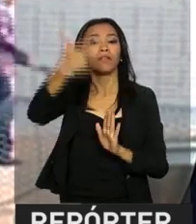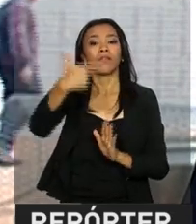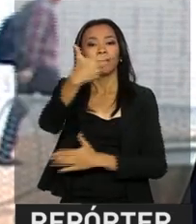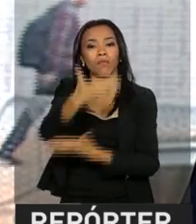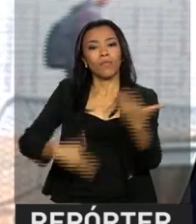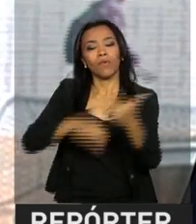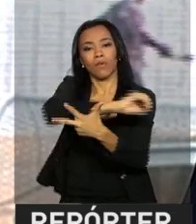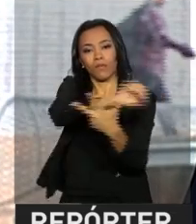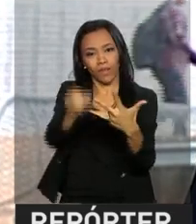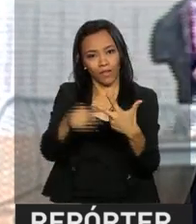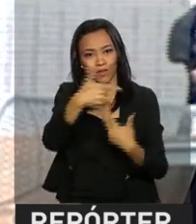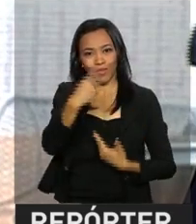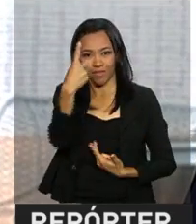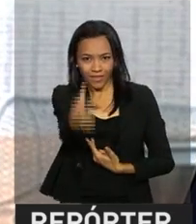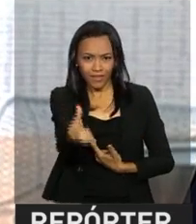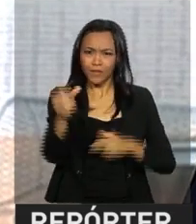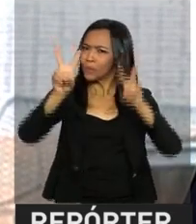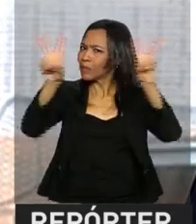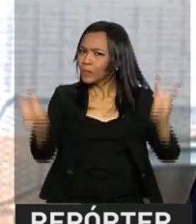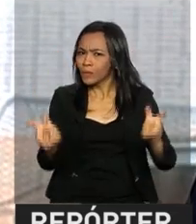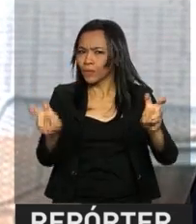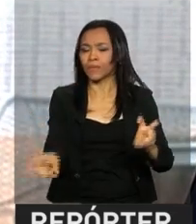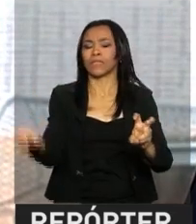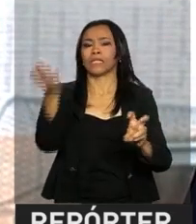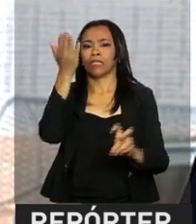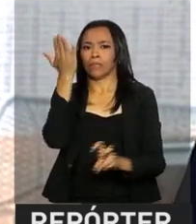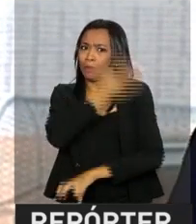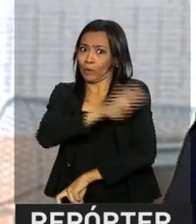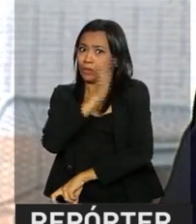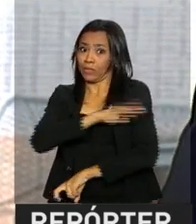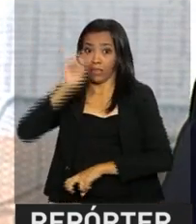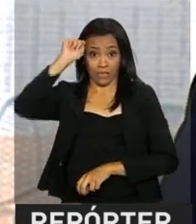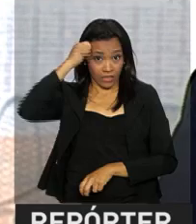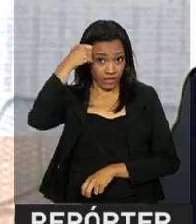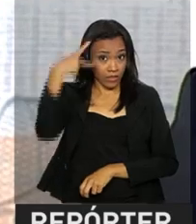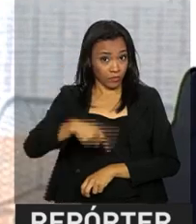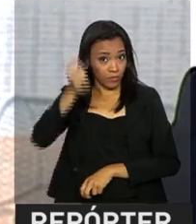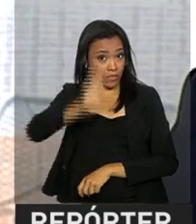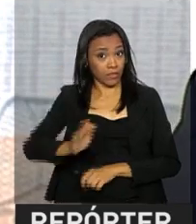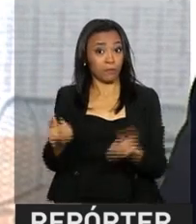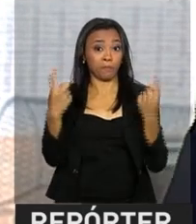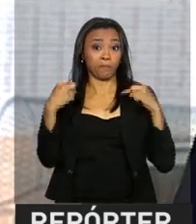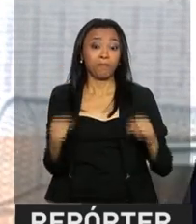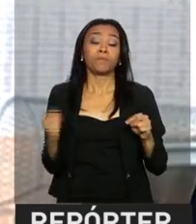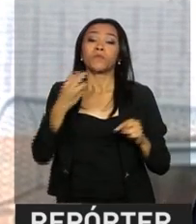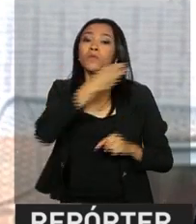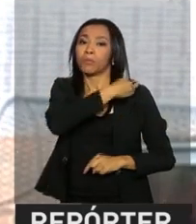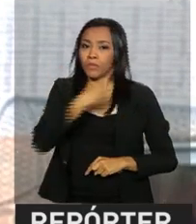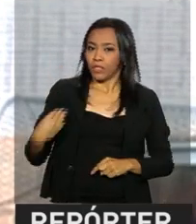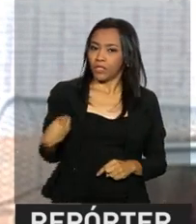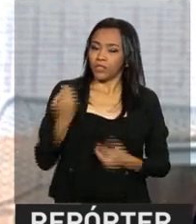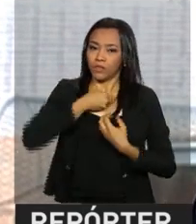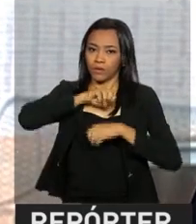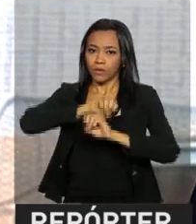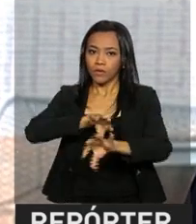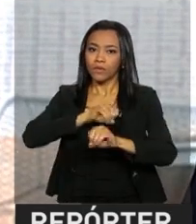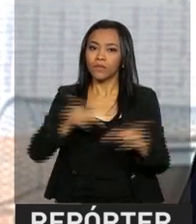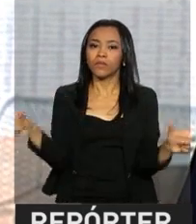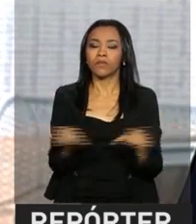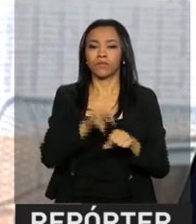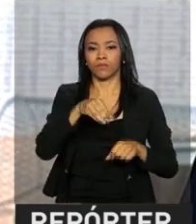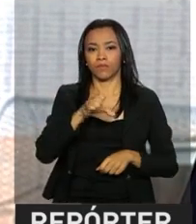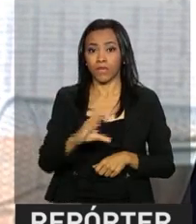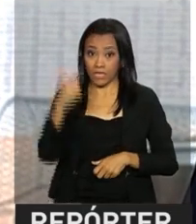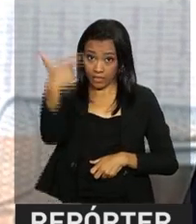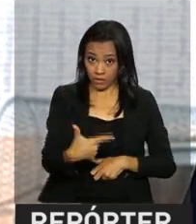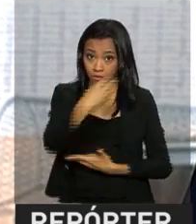aplicação do Enem 2016 abordou o combate ao racismo no Brasil. Para o ministro da Educação, Mendonça Filho, a realização